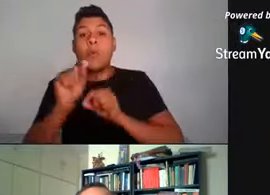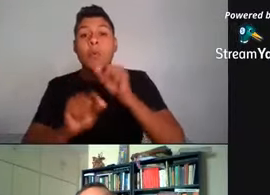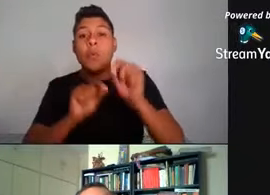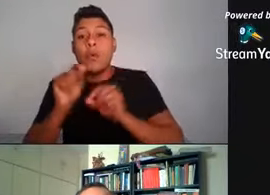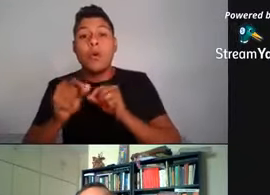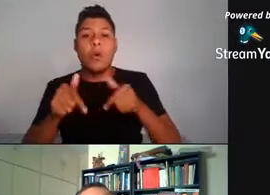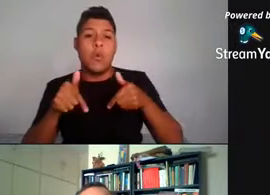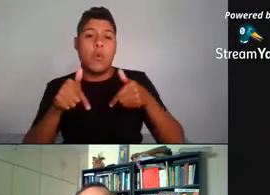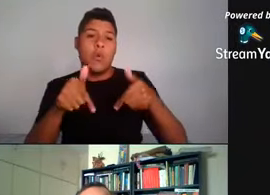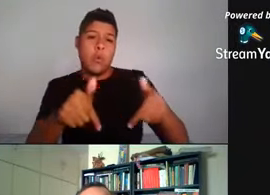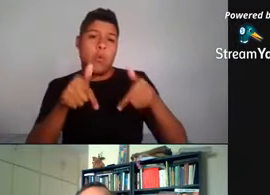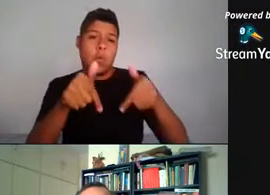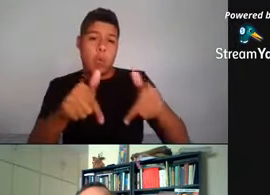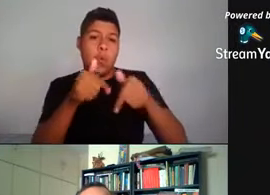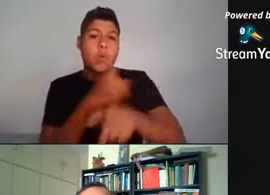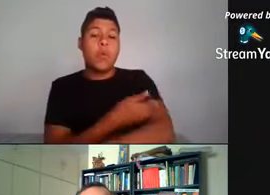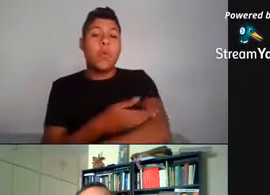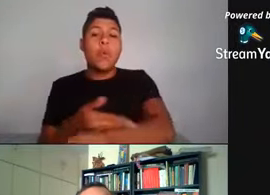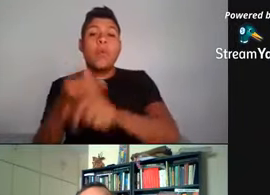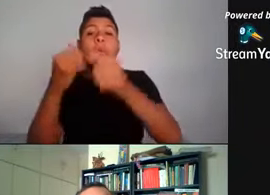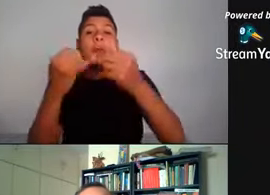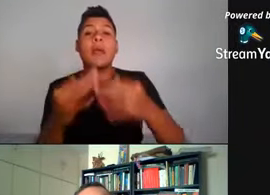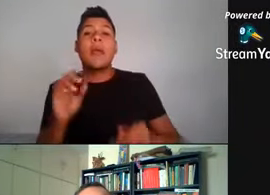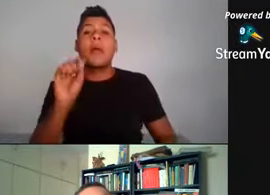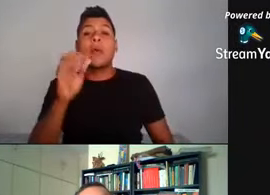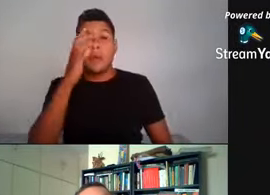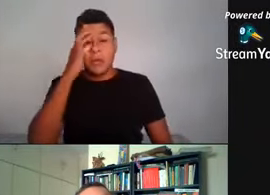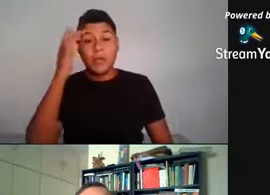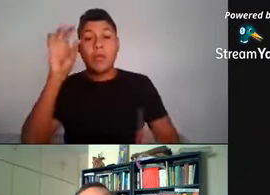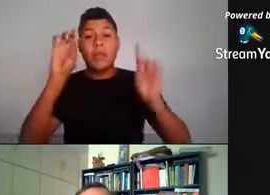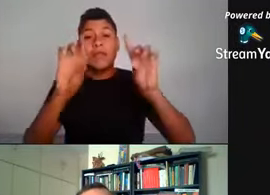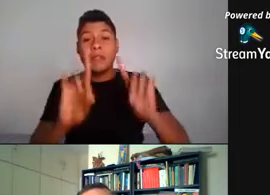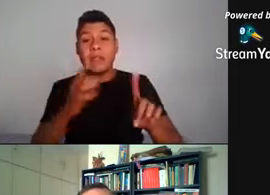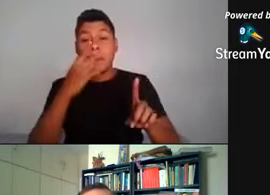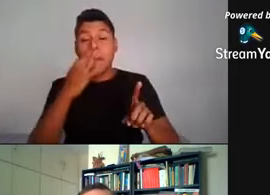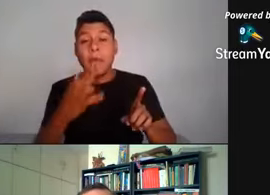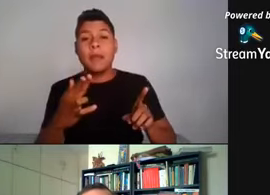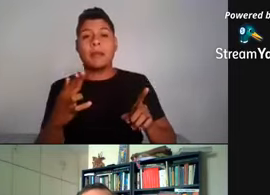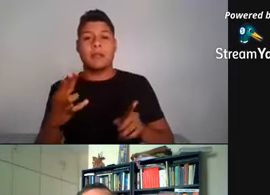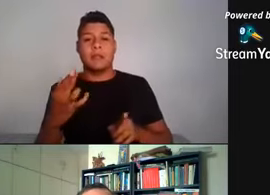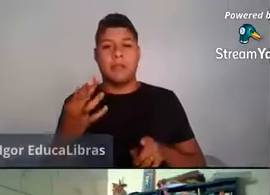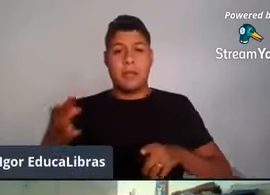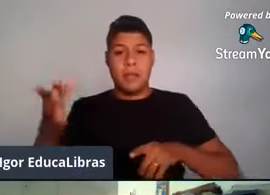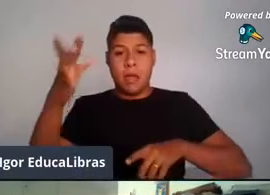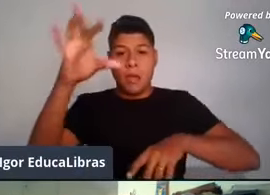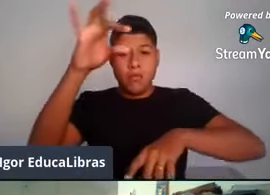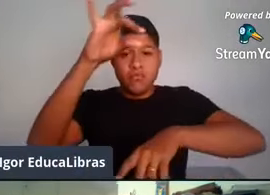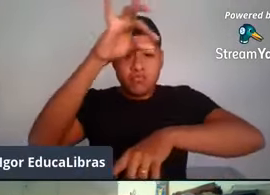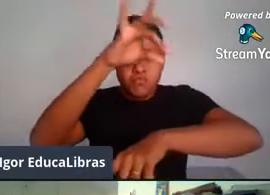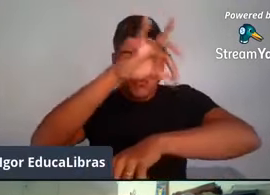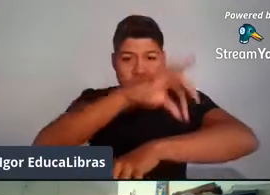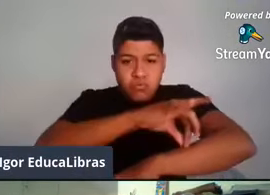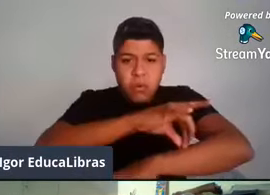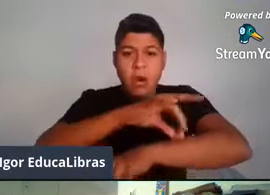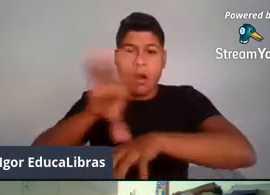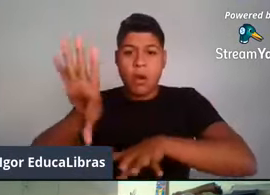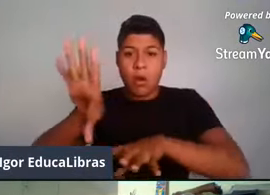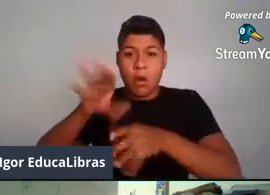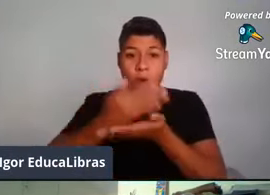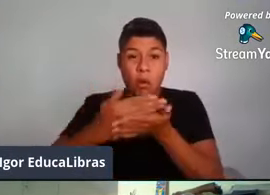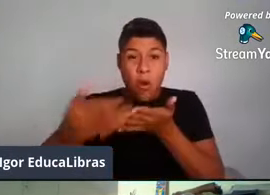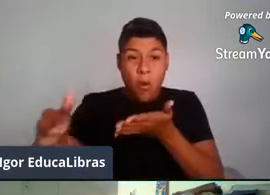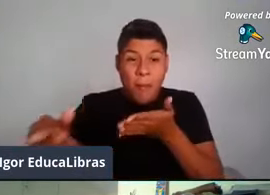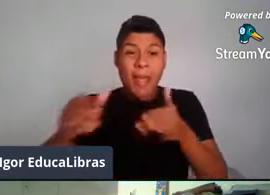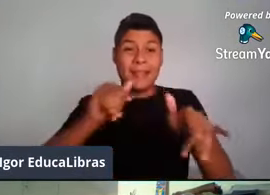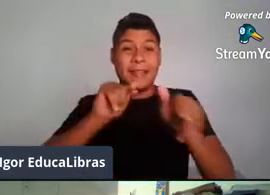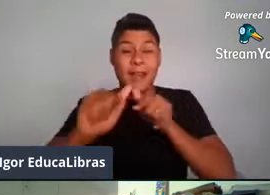luta, e eu costumo dizer que essa questão da pessoa com deficiência parece que tem uma mosquinha azul que morde a gente. Você começa a trabalhar nessa área, você não